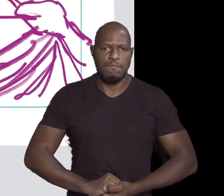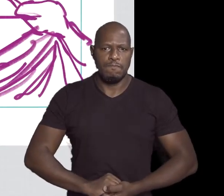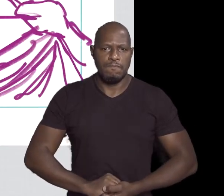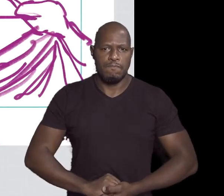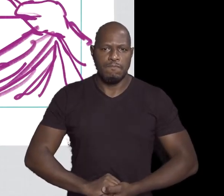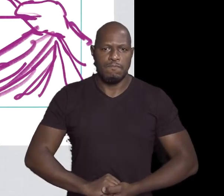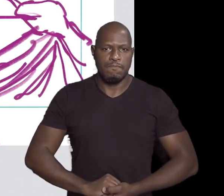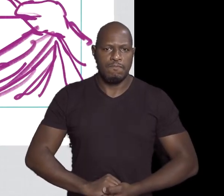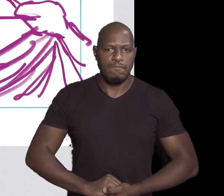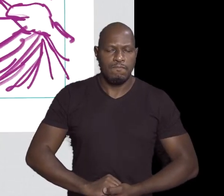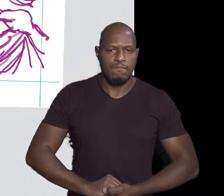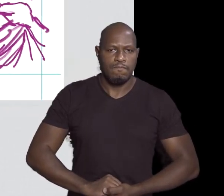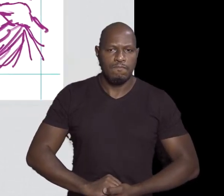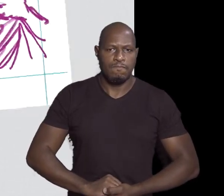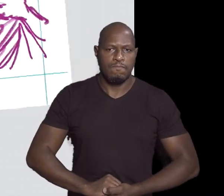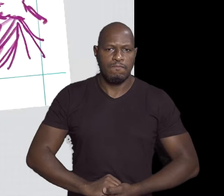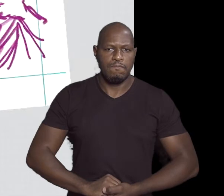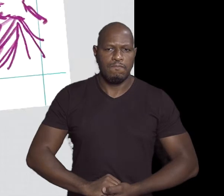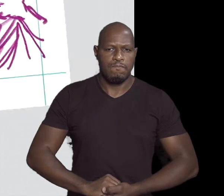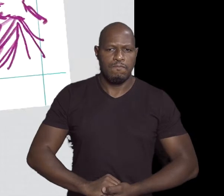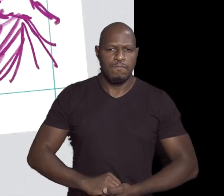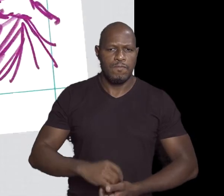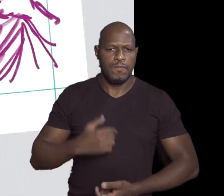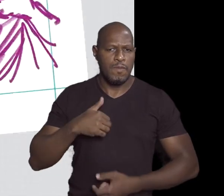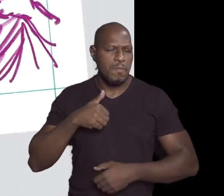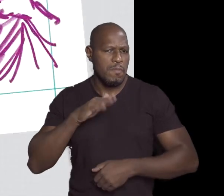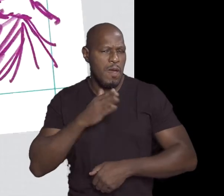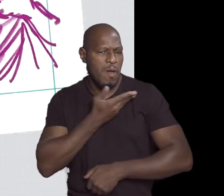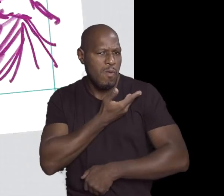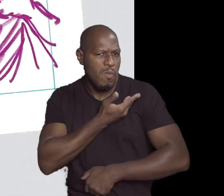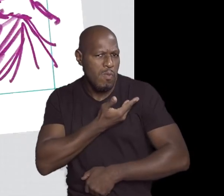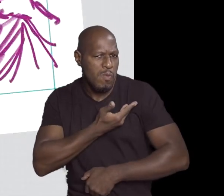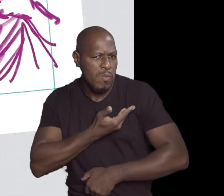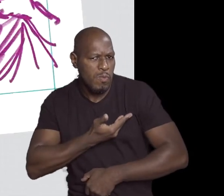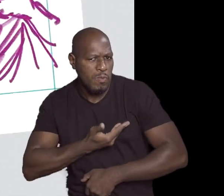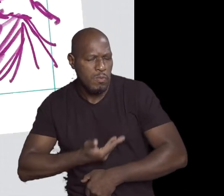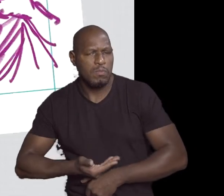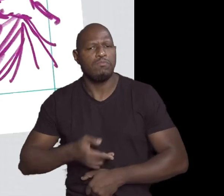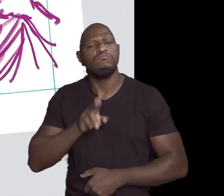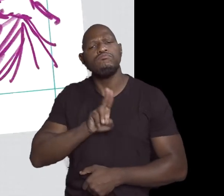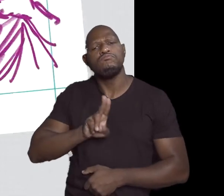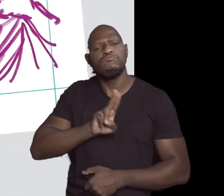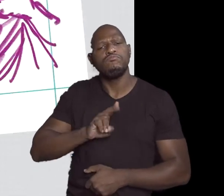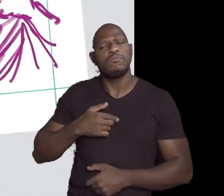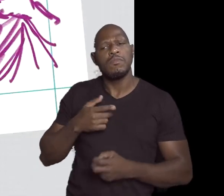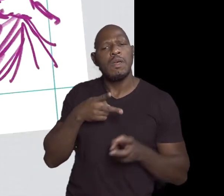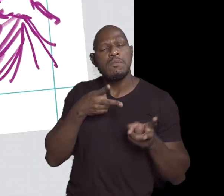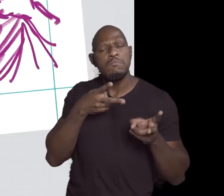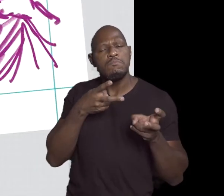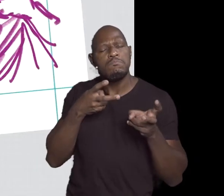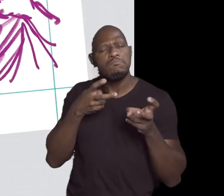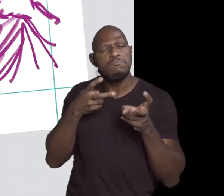Então, para quem está mais acostumado com o Photoshop vai perceber que